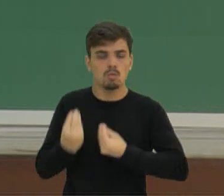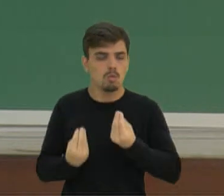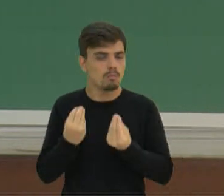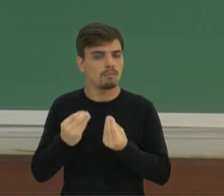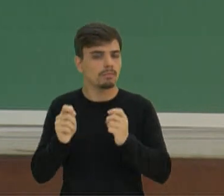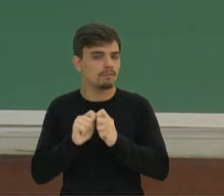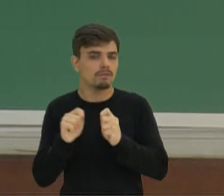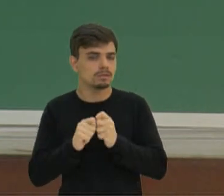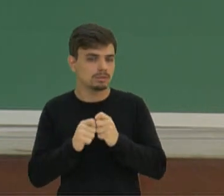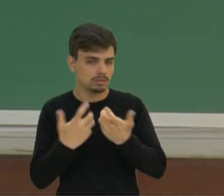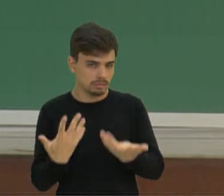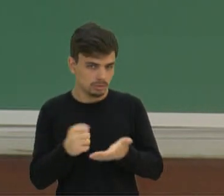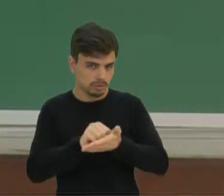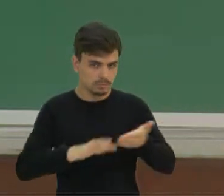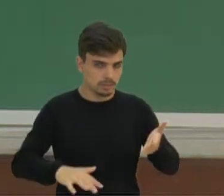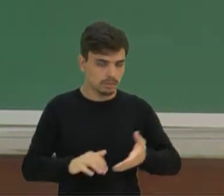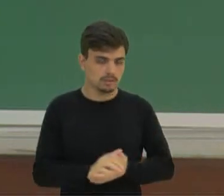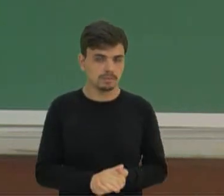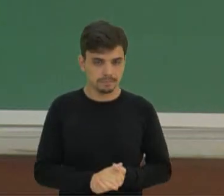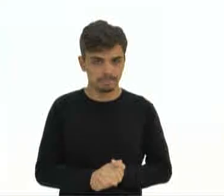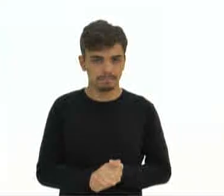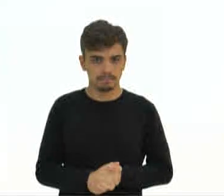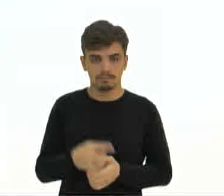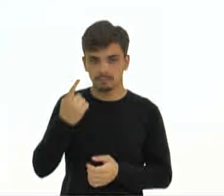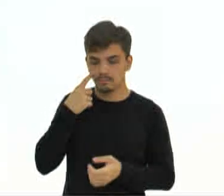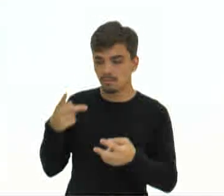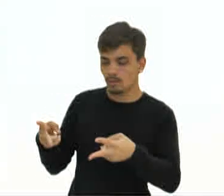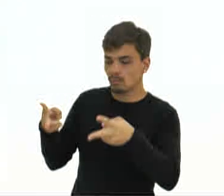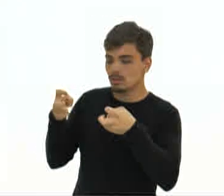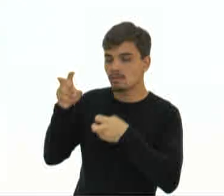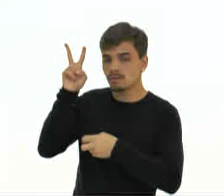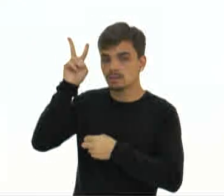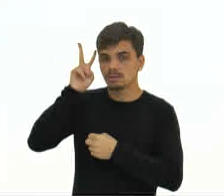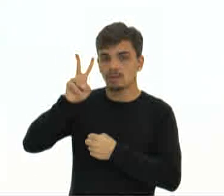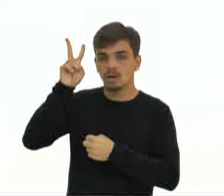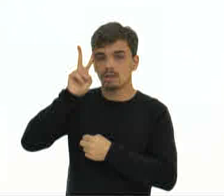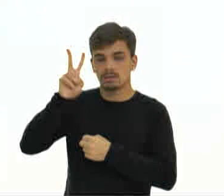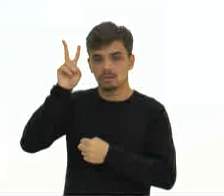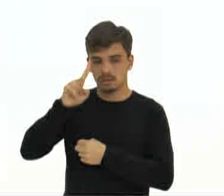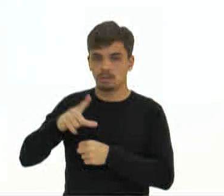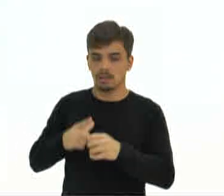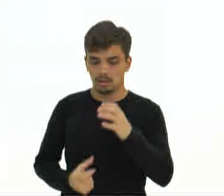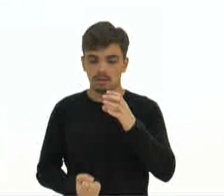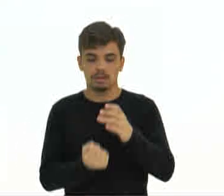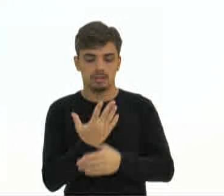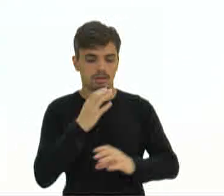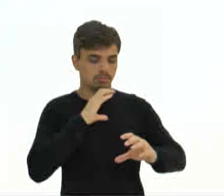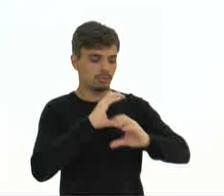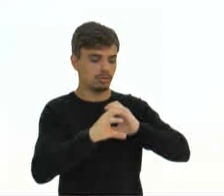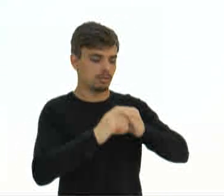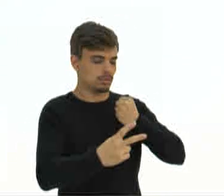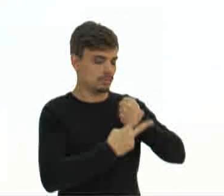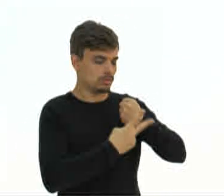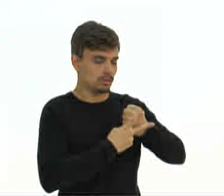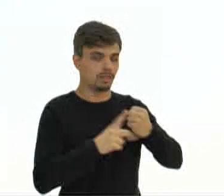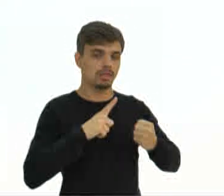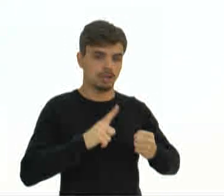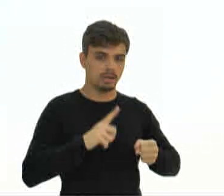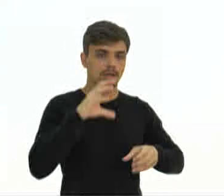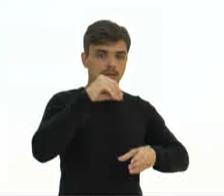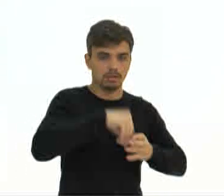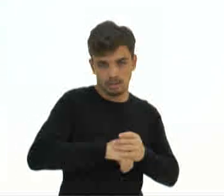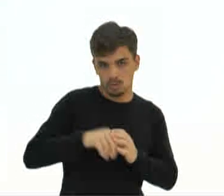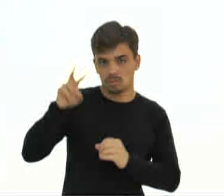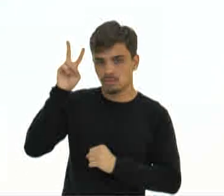essa atividade da Semana do Conhecimento. Observe a história e crie a comunicação verbal dos personagens presentes na mesma,